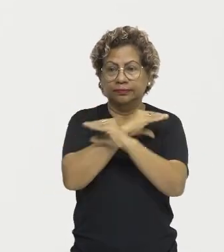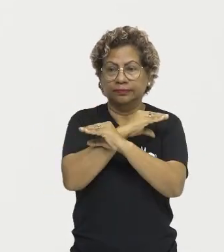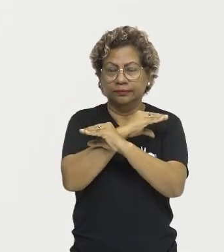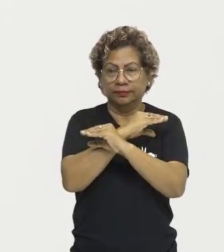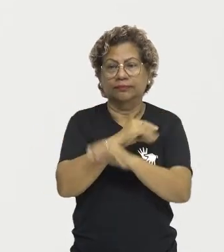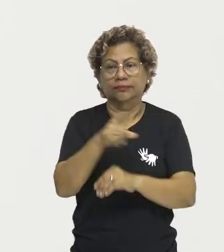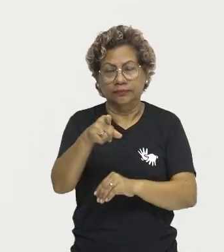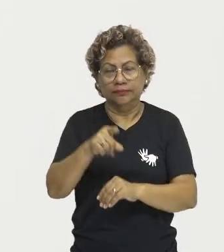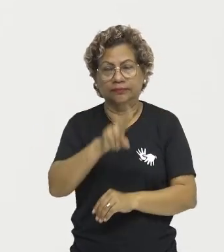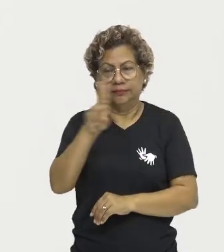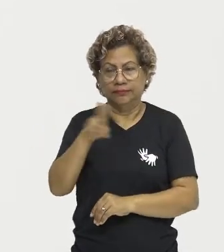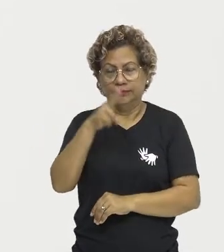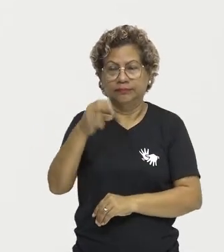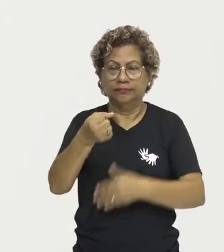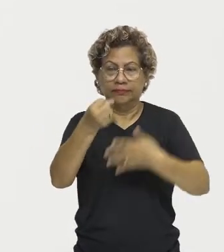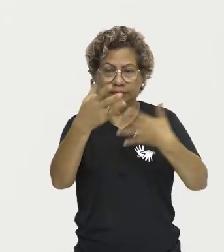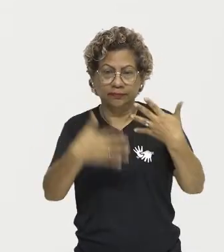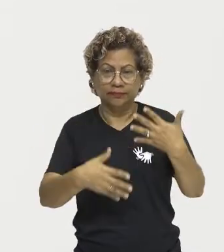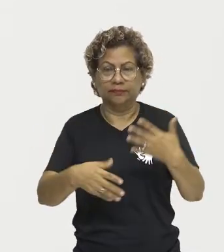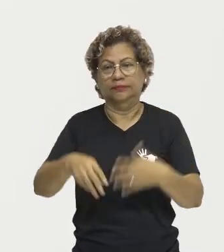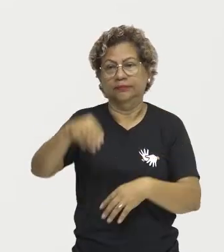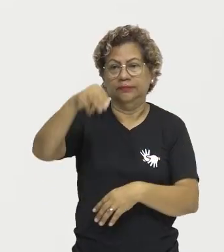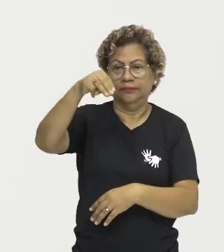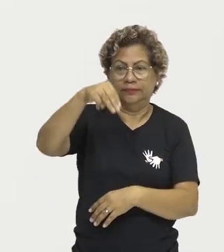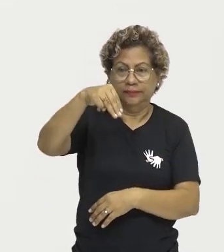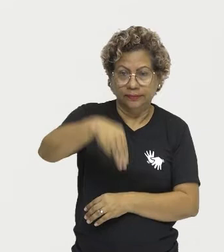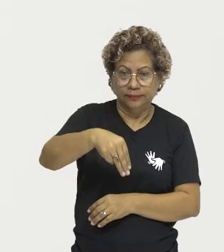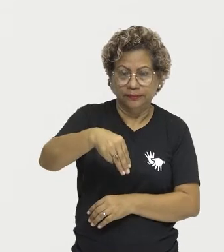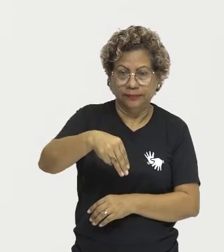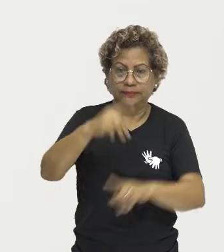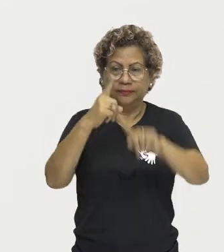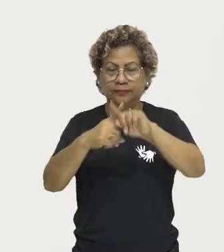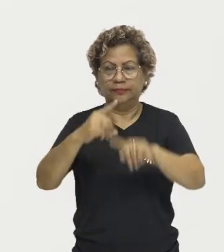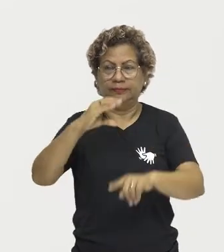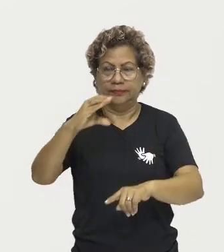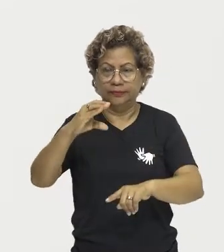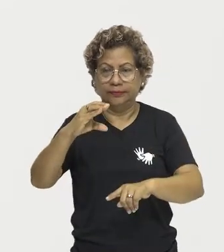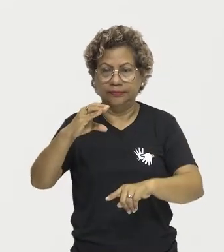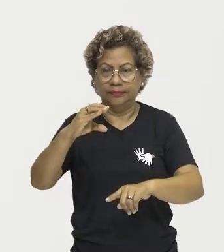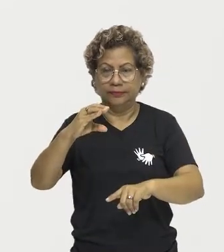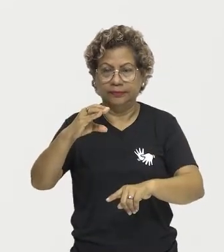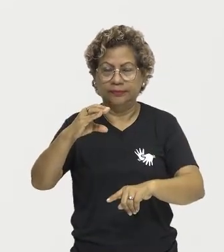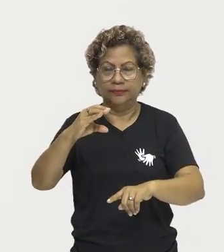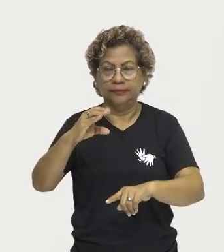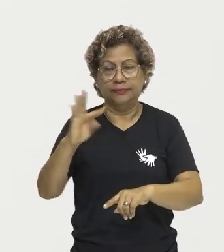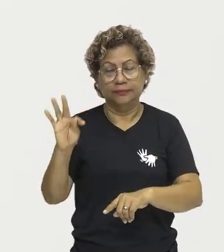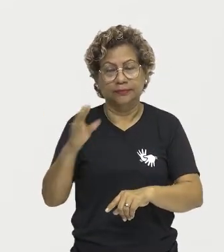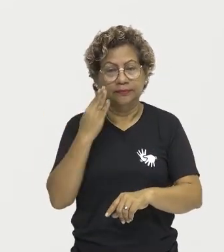tem calor específico a 70 graus Celsius,